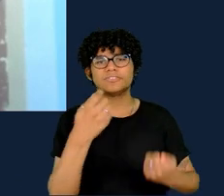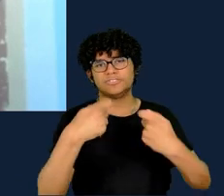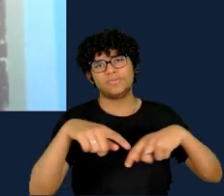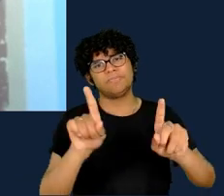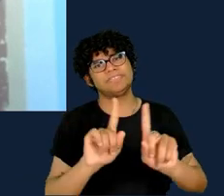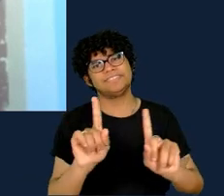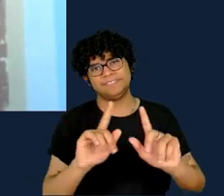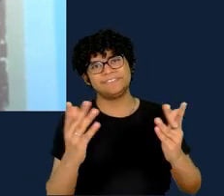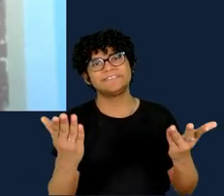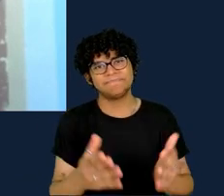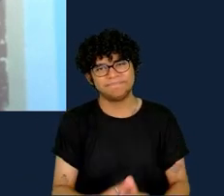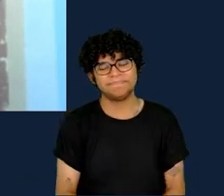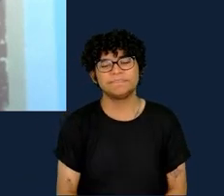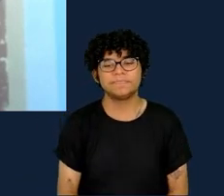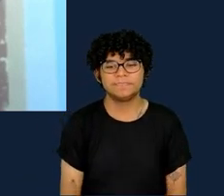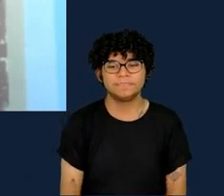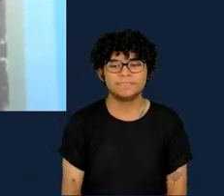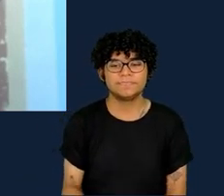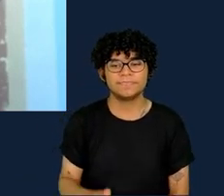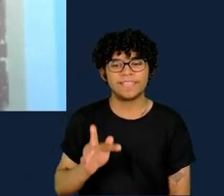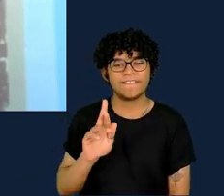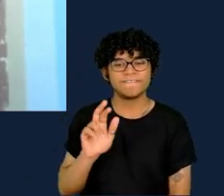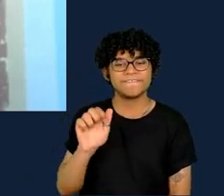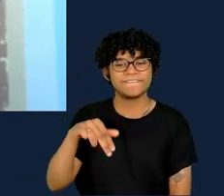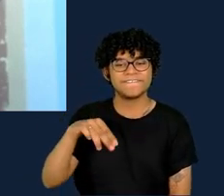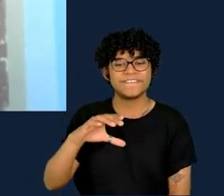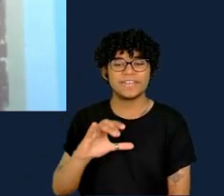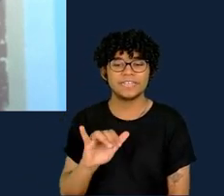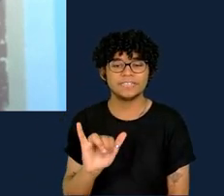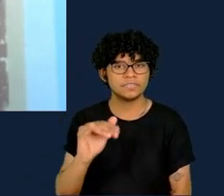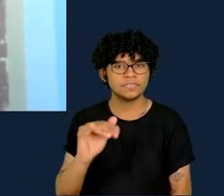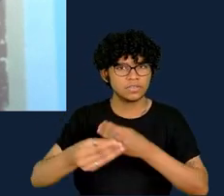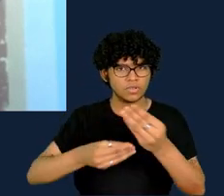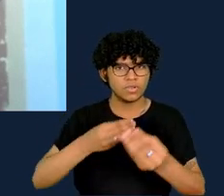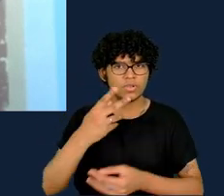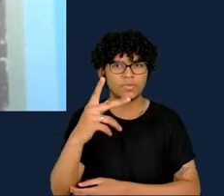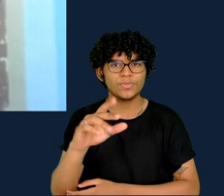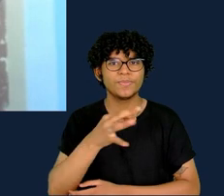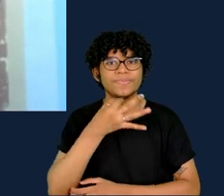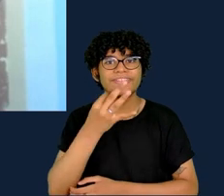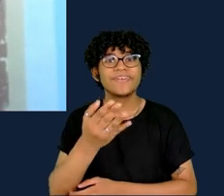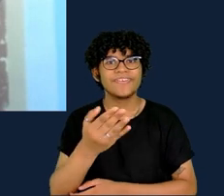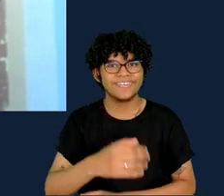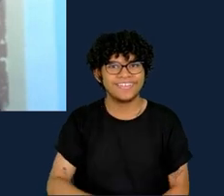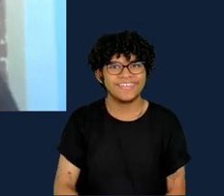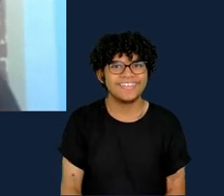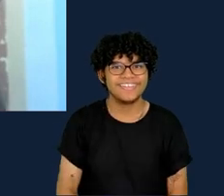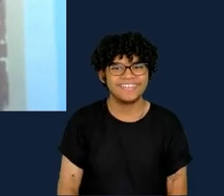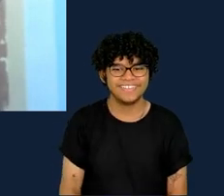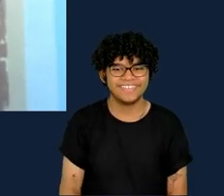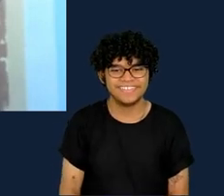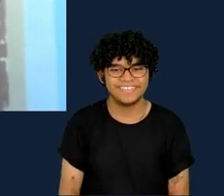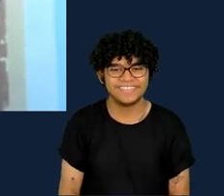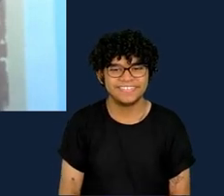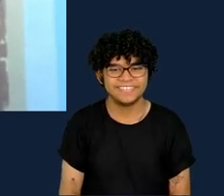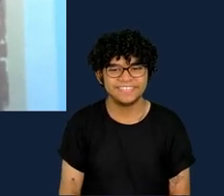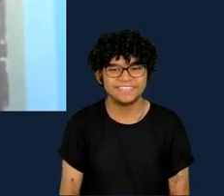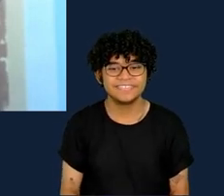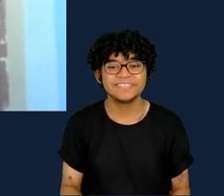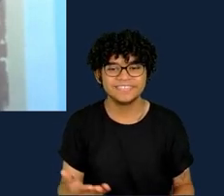Obrigado, Laura. Franci, como foi para você aqui no meio desse monte de jornalista? Você deixa para a